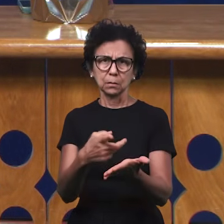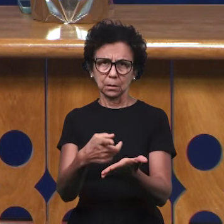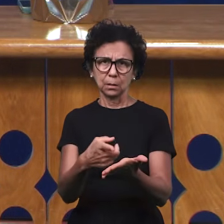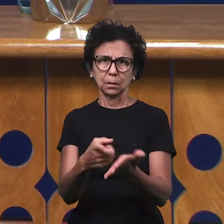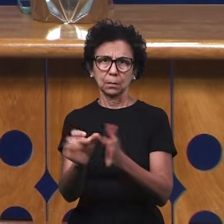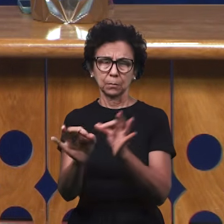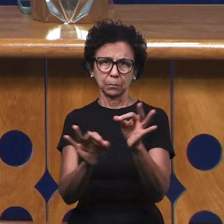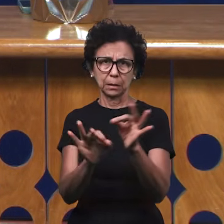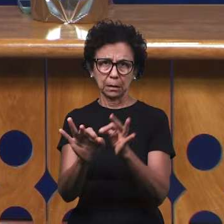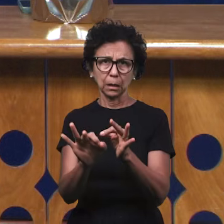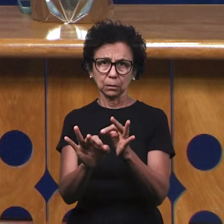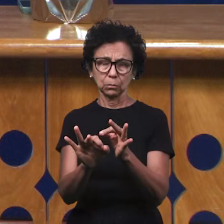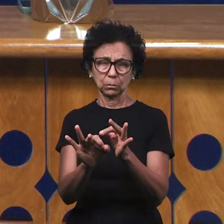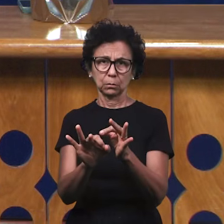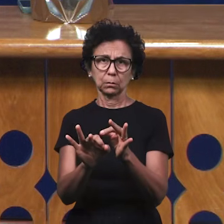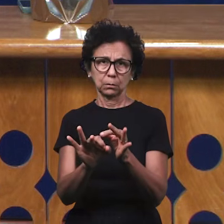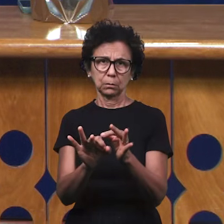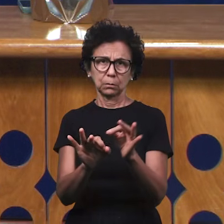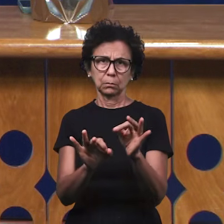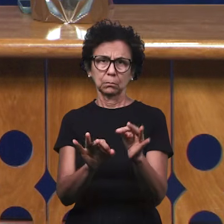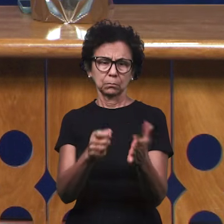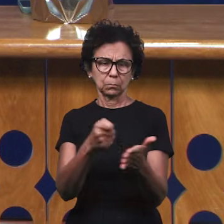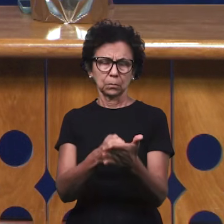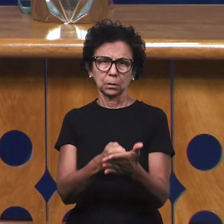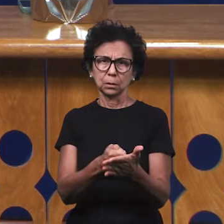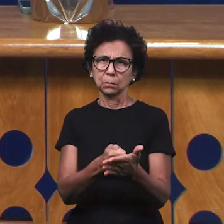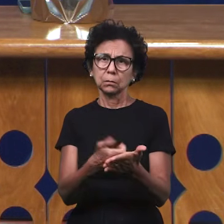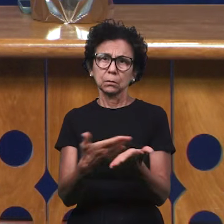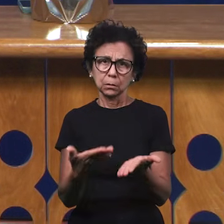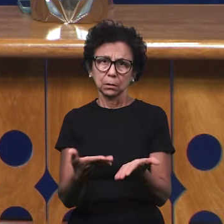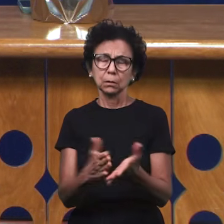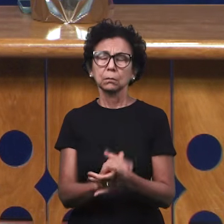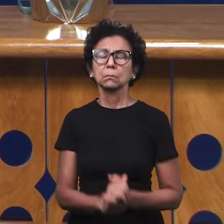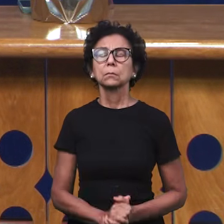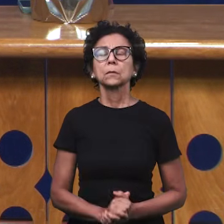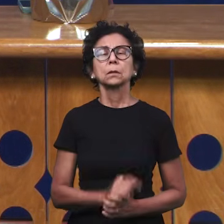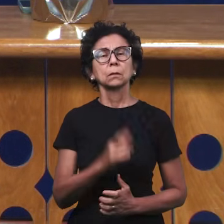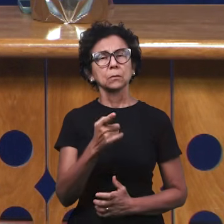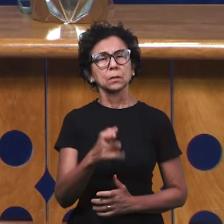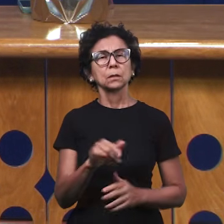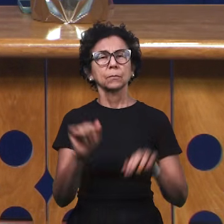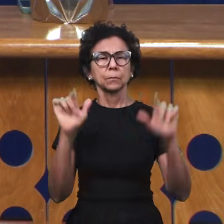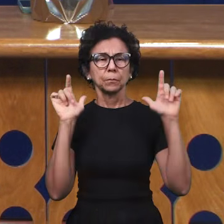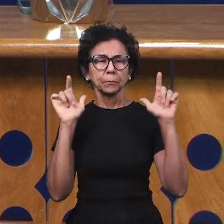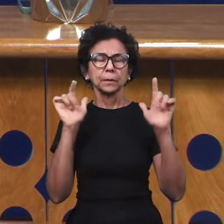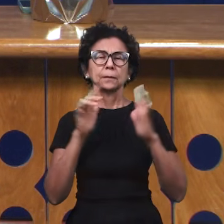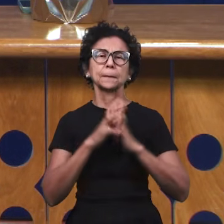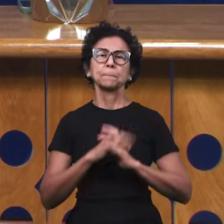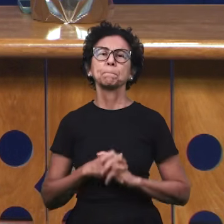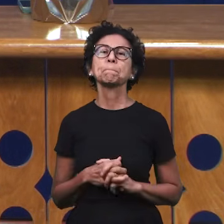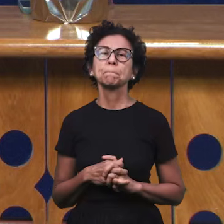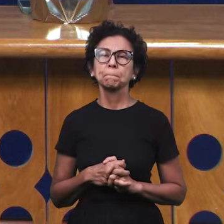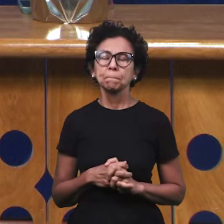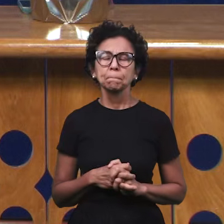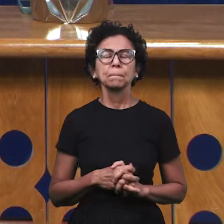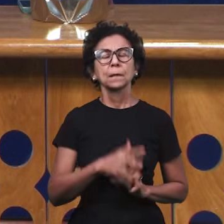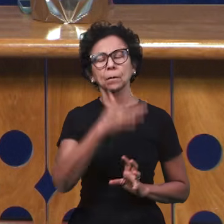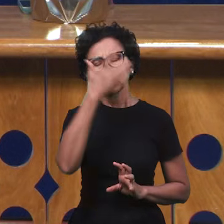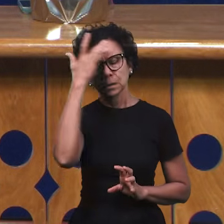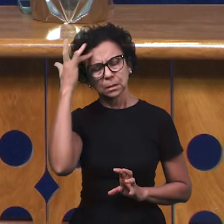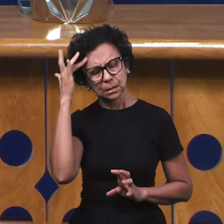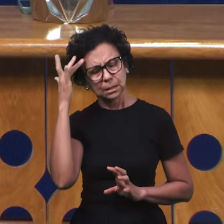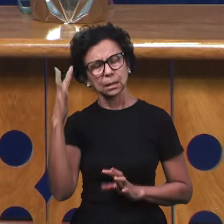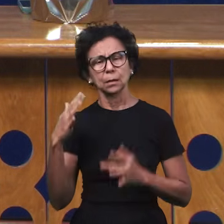assumir, sem a chamada preguiça, né? Você vai se destacar dos demais. É aquele que está sempre pronto para